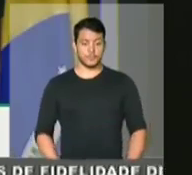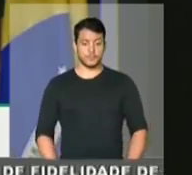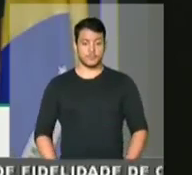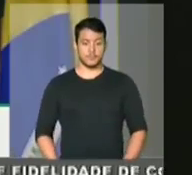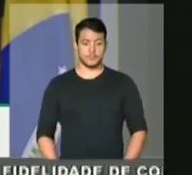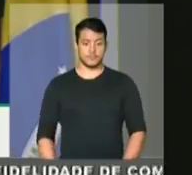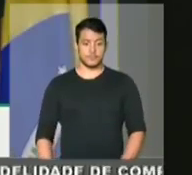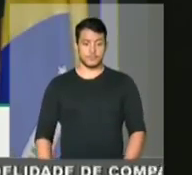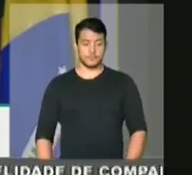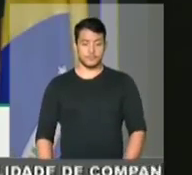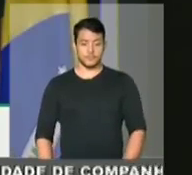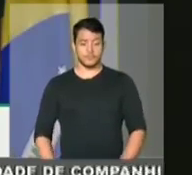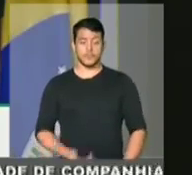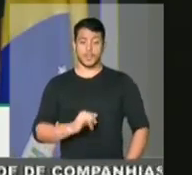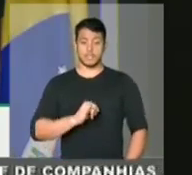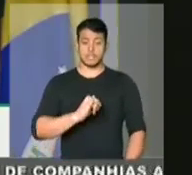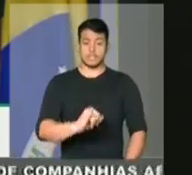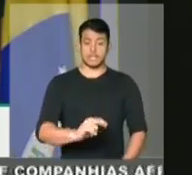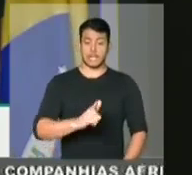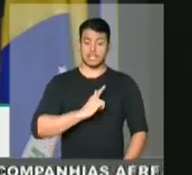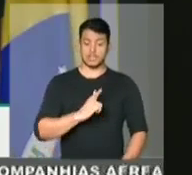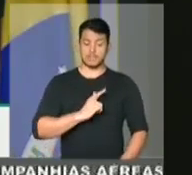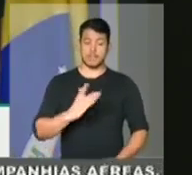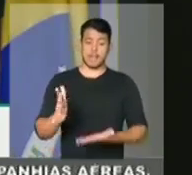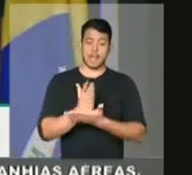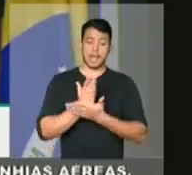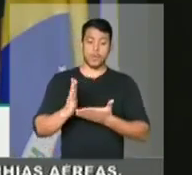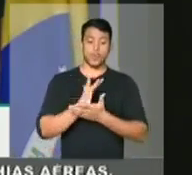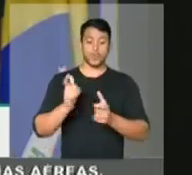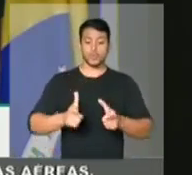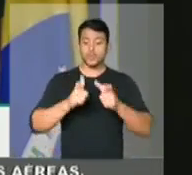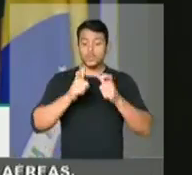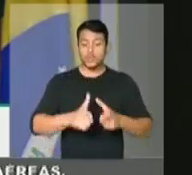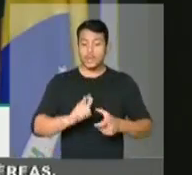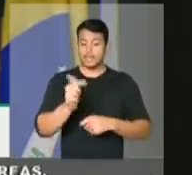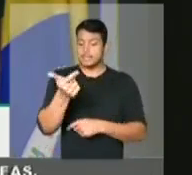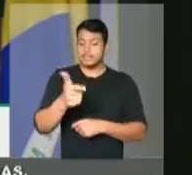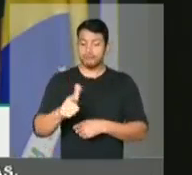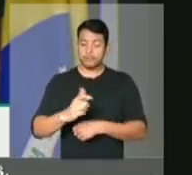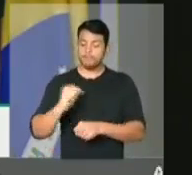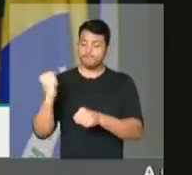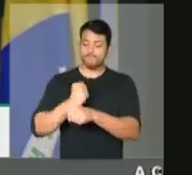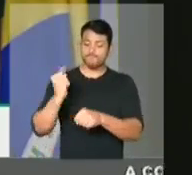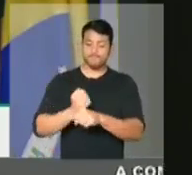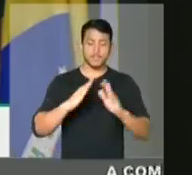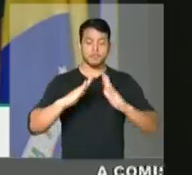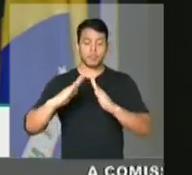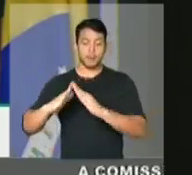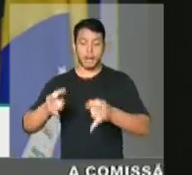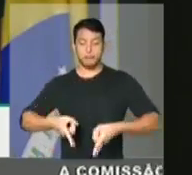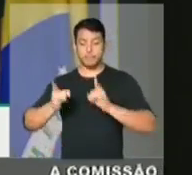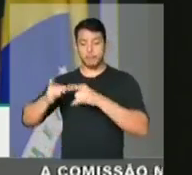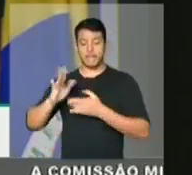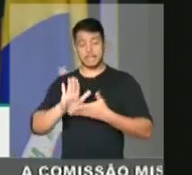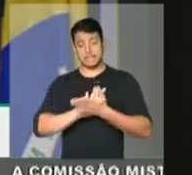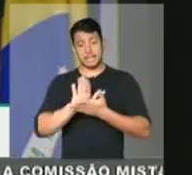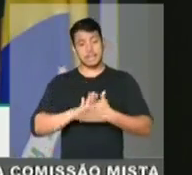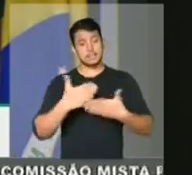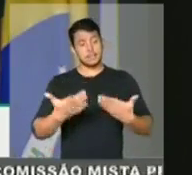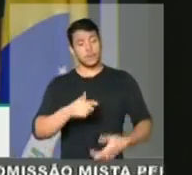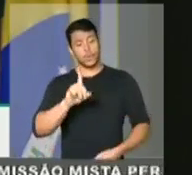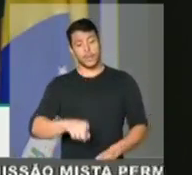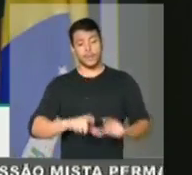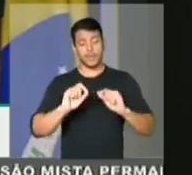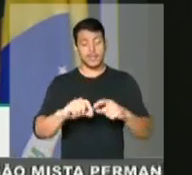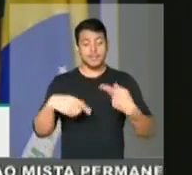seu caráter eminentemente privado, é uma garantia à população no entorno para a mitigação de